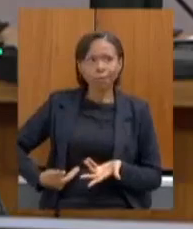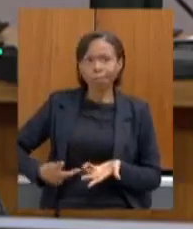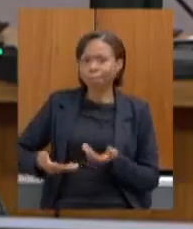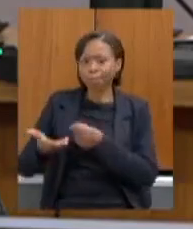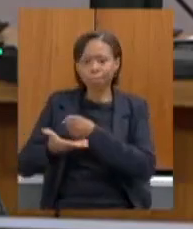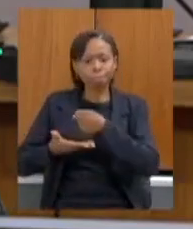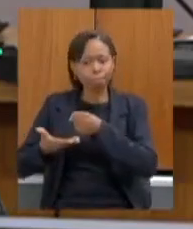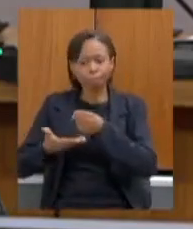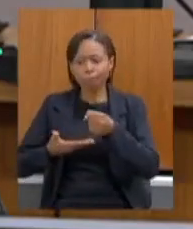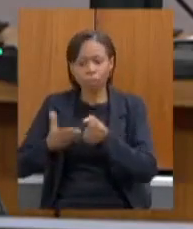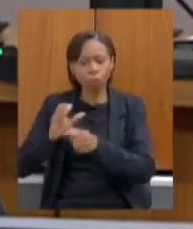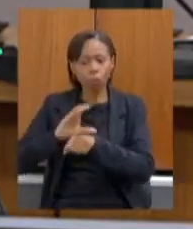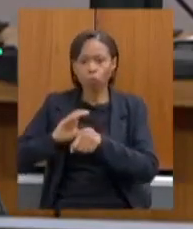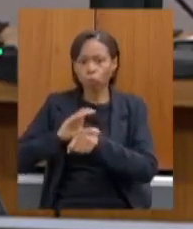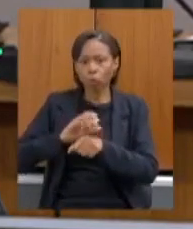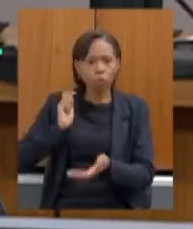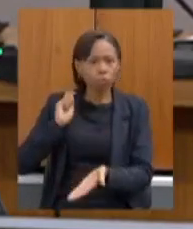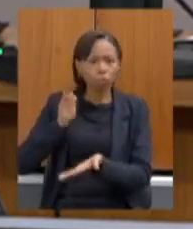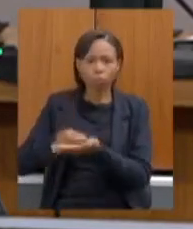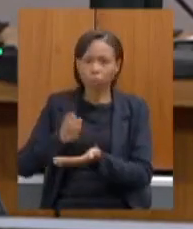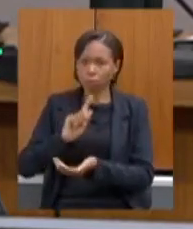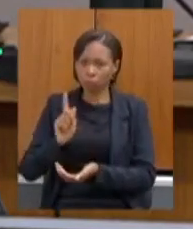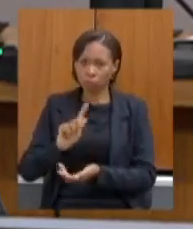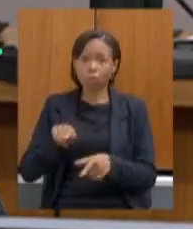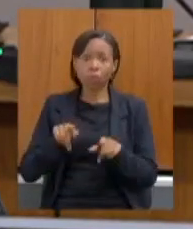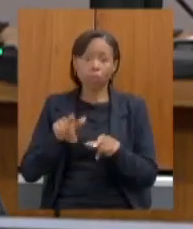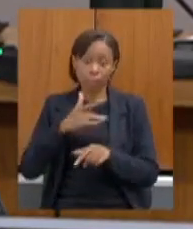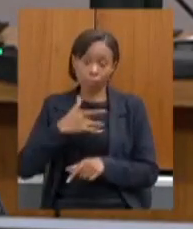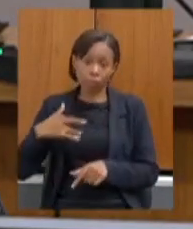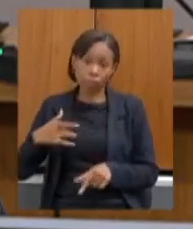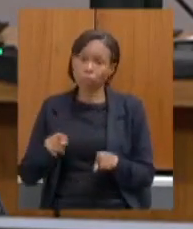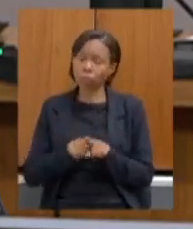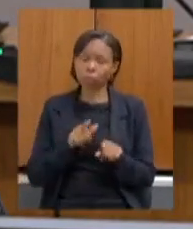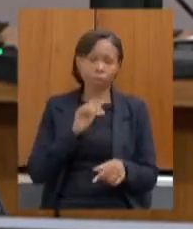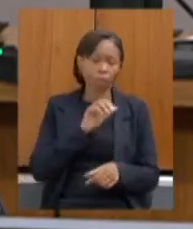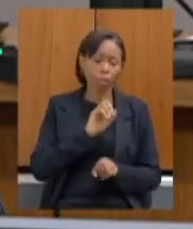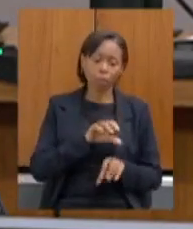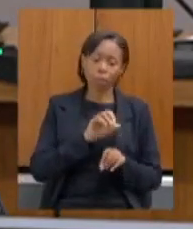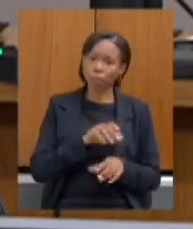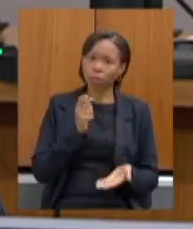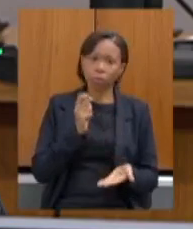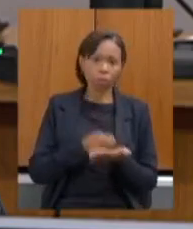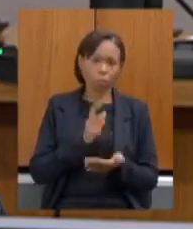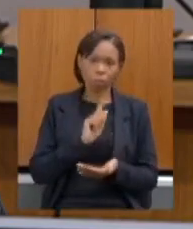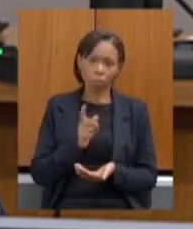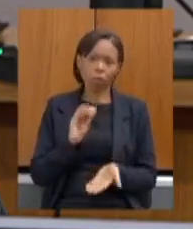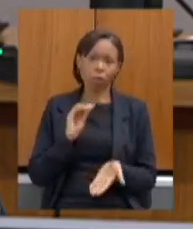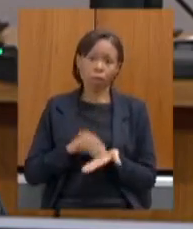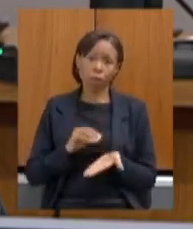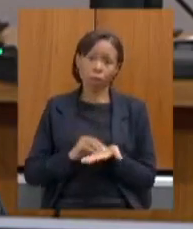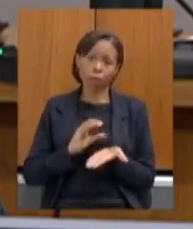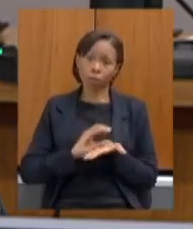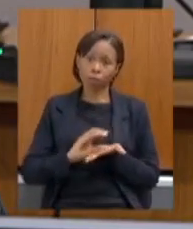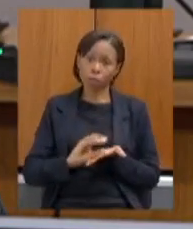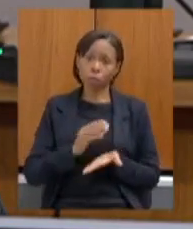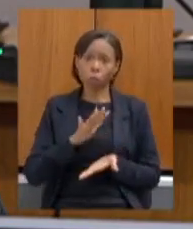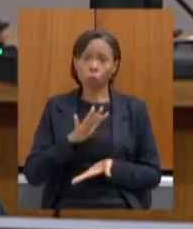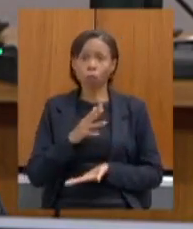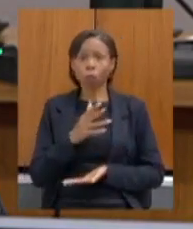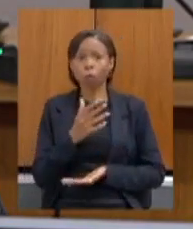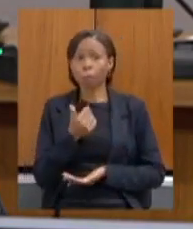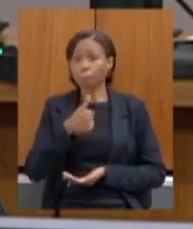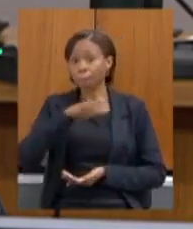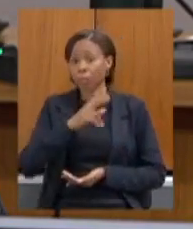não executou o mínimo constitucional em educação. No caso da educação, deixou de investir até o momento mais de dois bilhões de